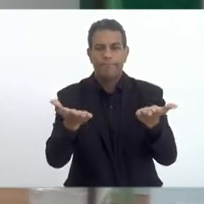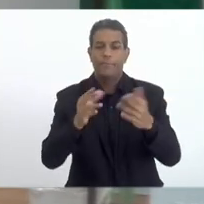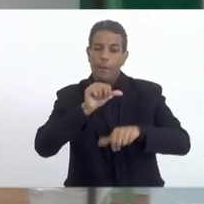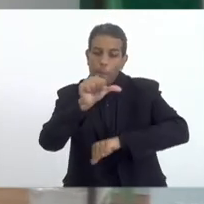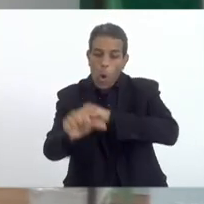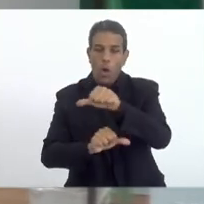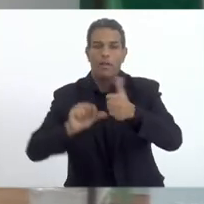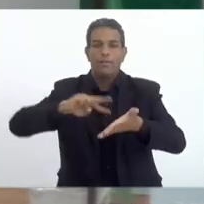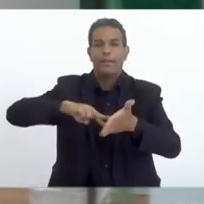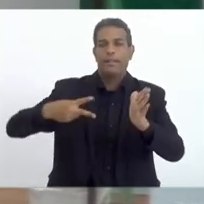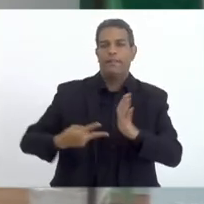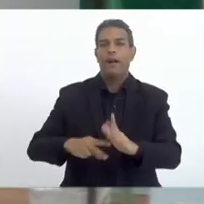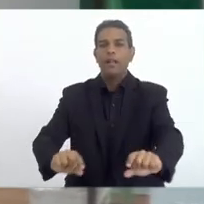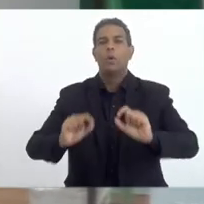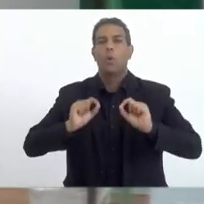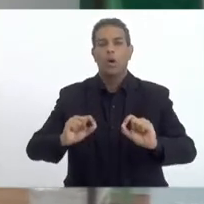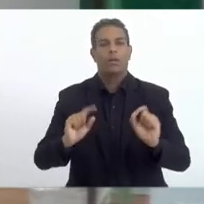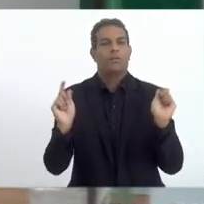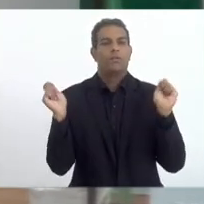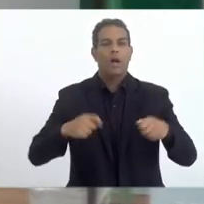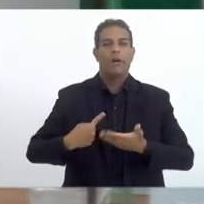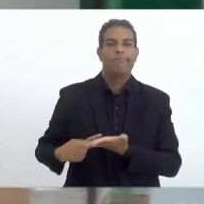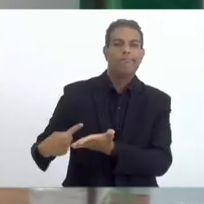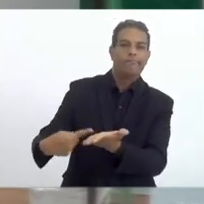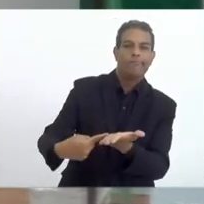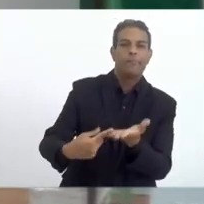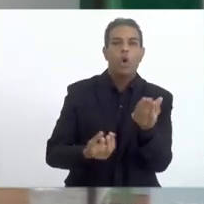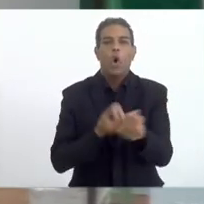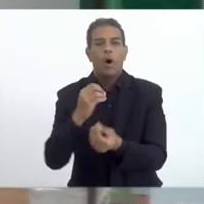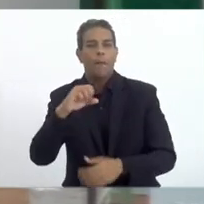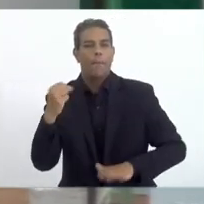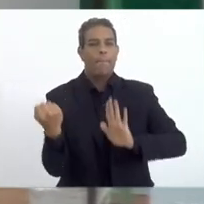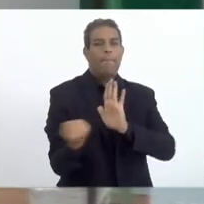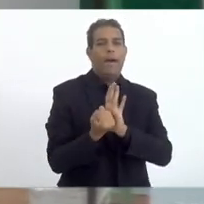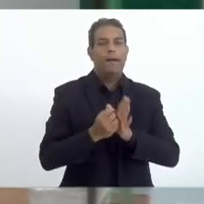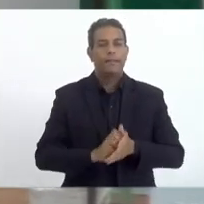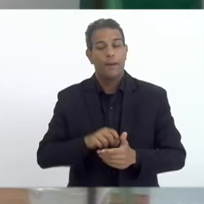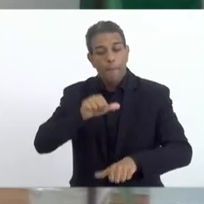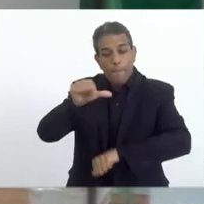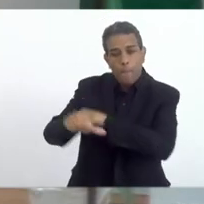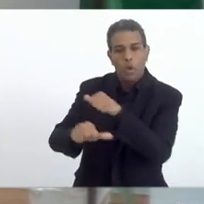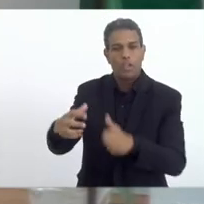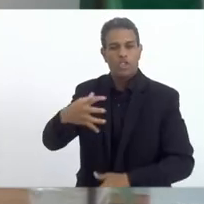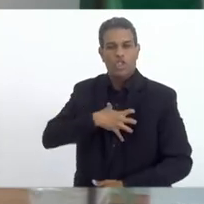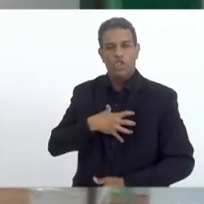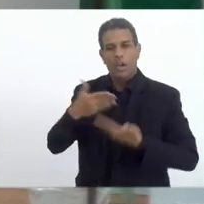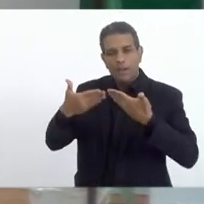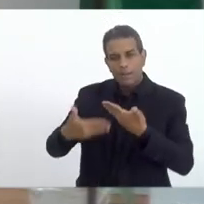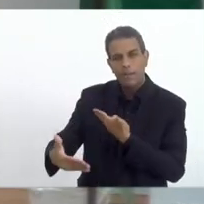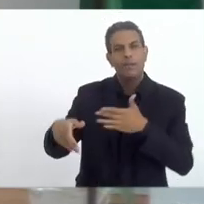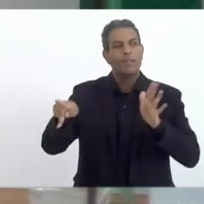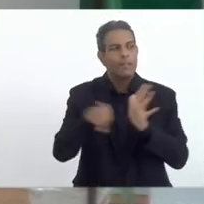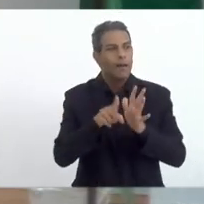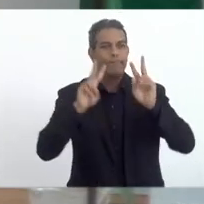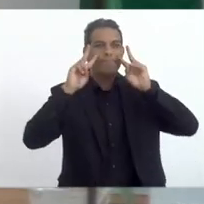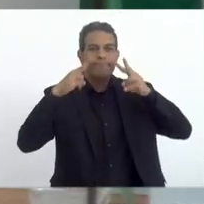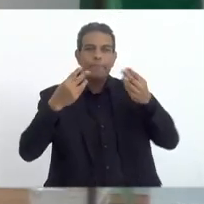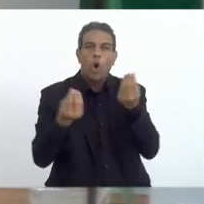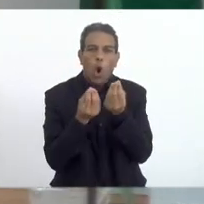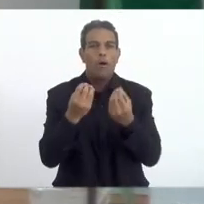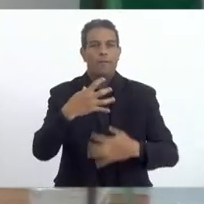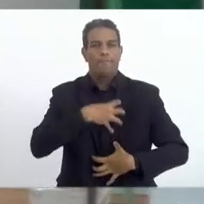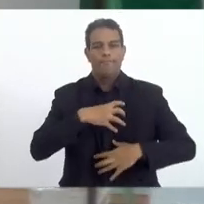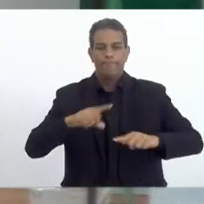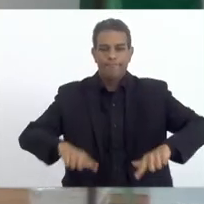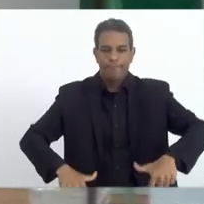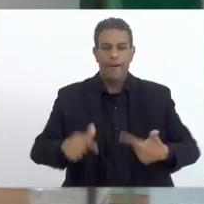Mudanças significativas mudam o impacto. E, mudando o impacto, evidentemente,